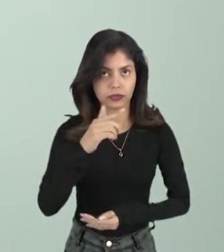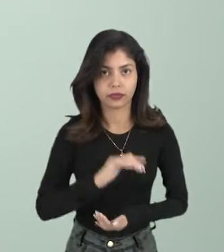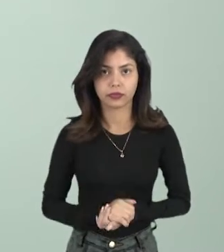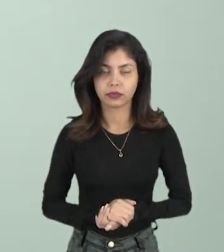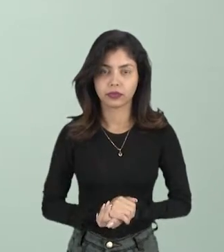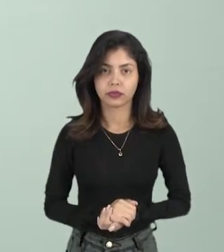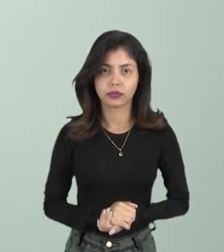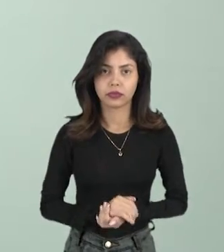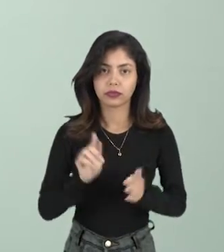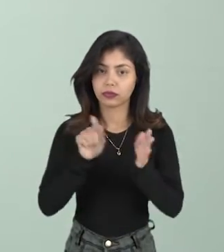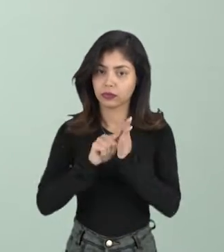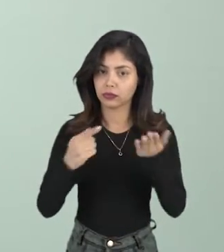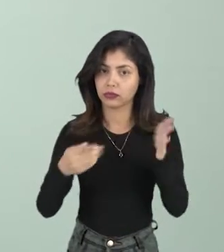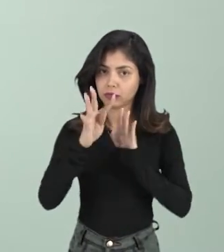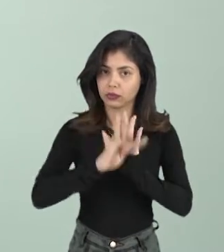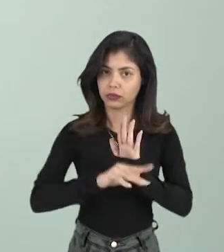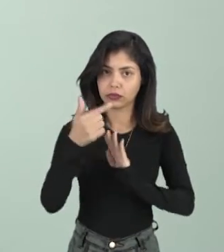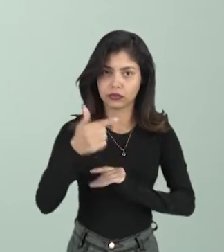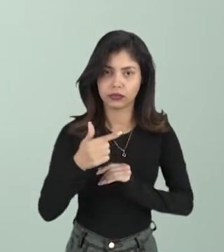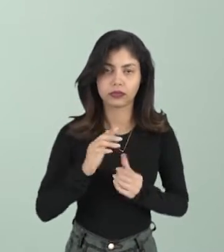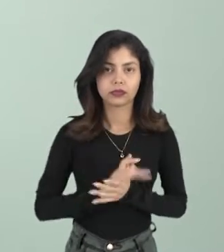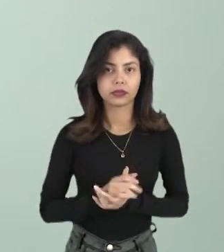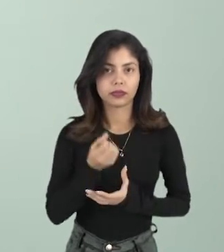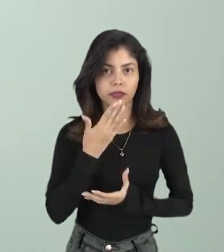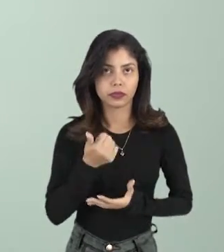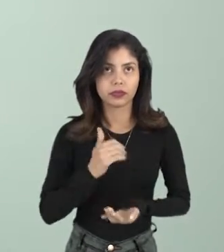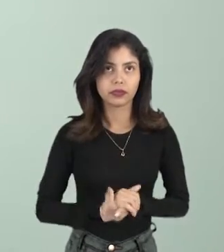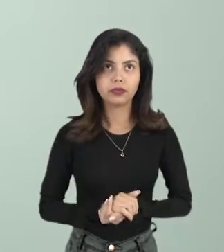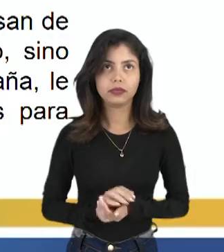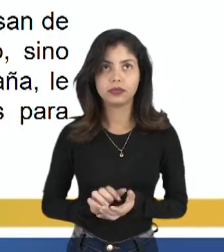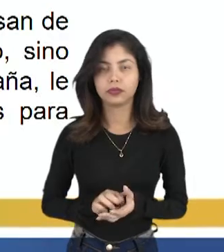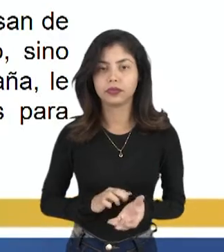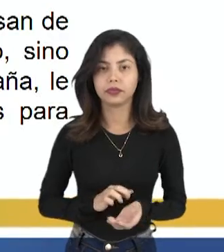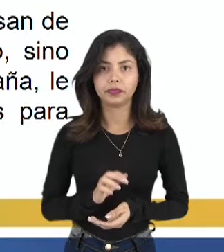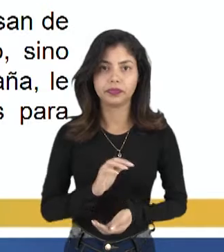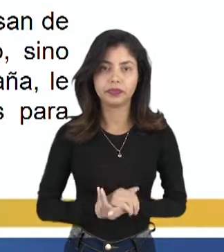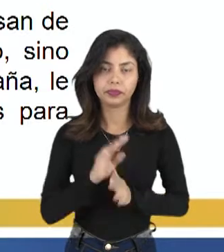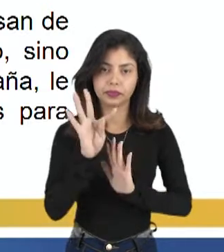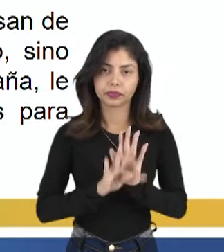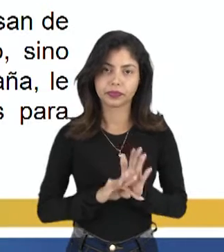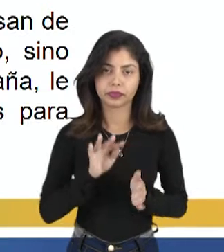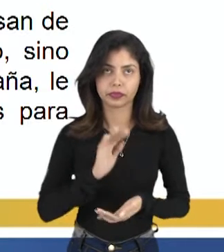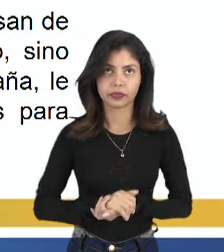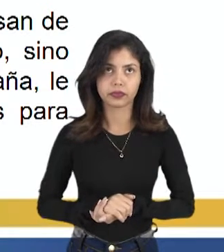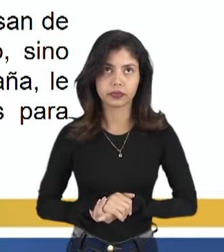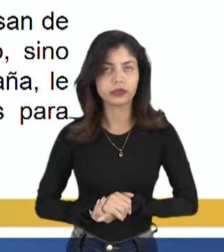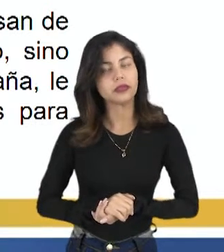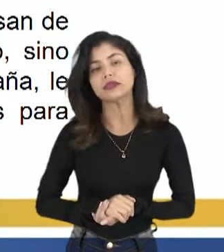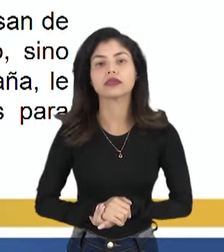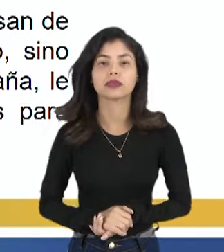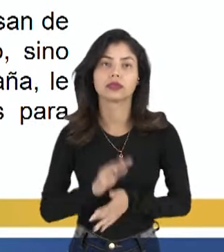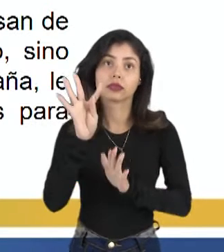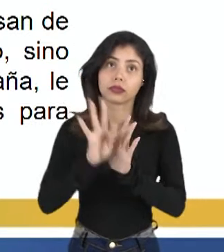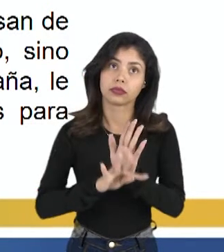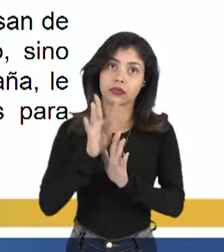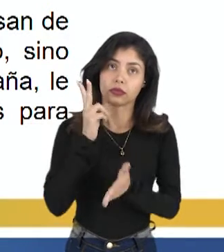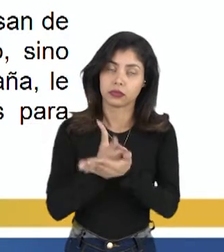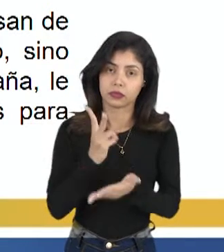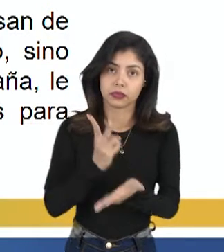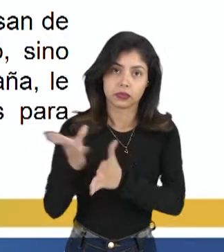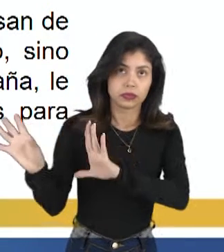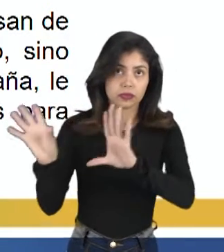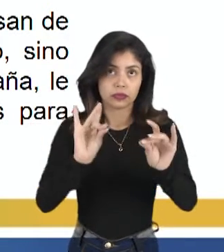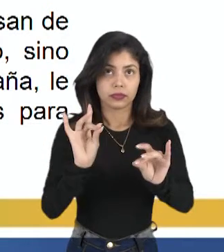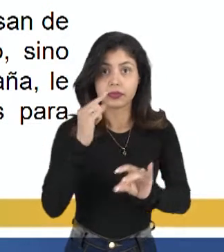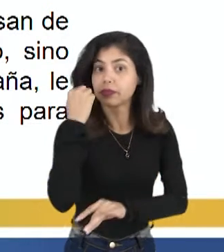ou seja, texto jornalístico parte 2, tá bom? Vamos aqui para o texto. Gente, o texto eu sempre vou